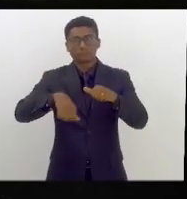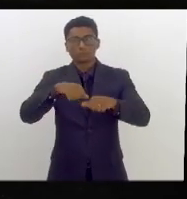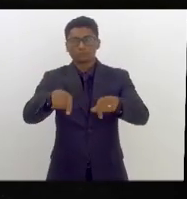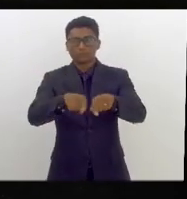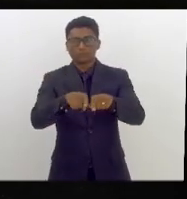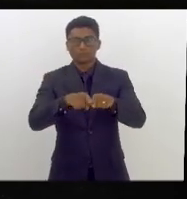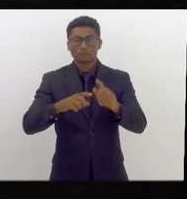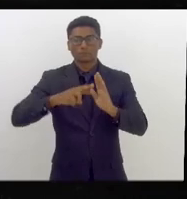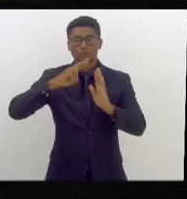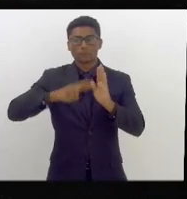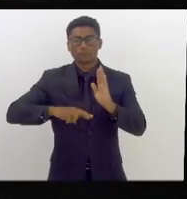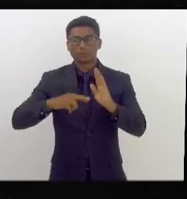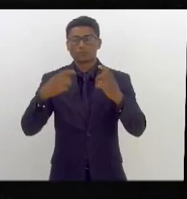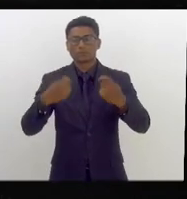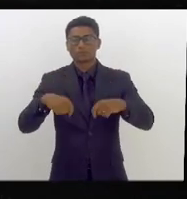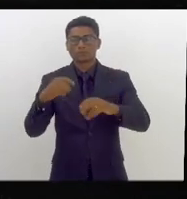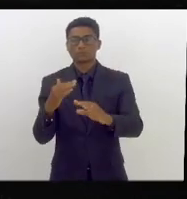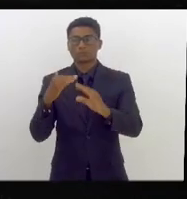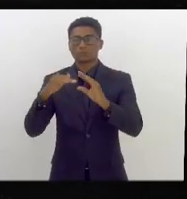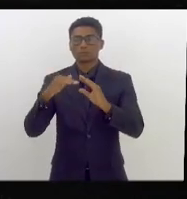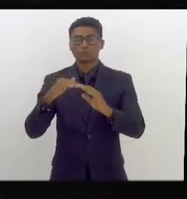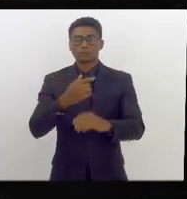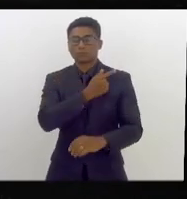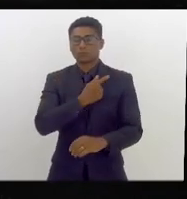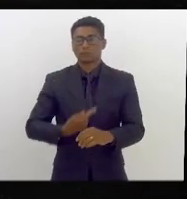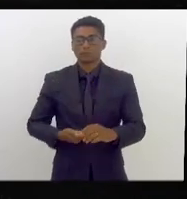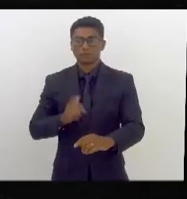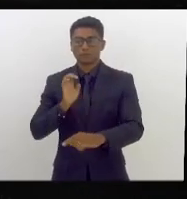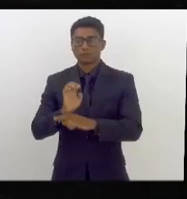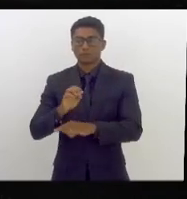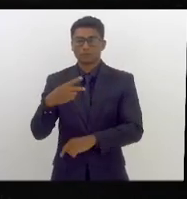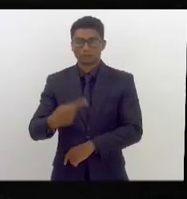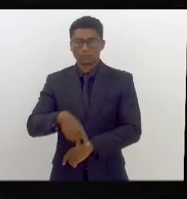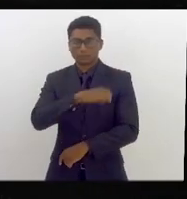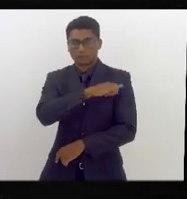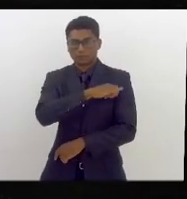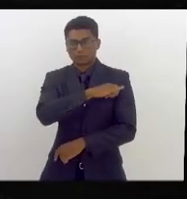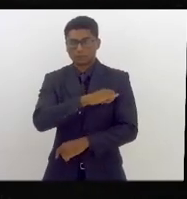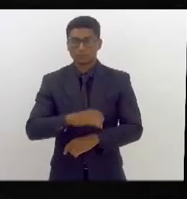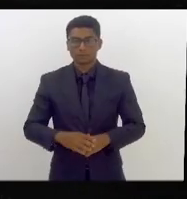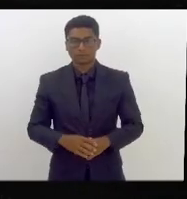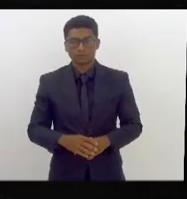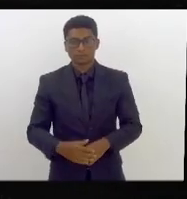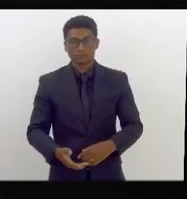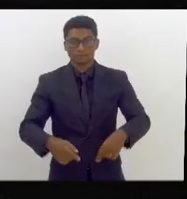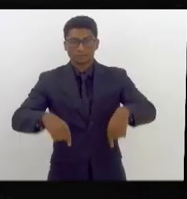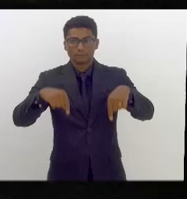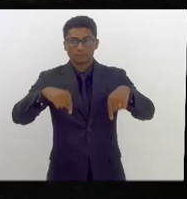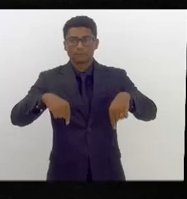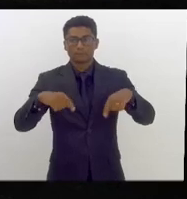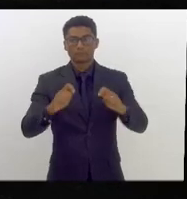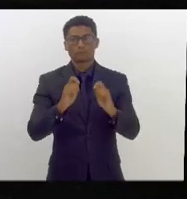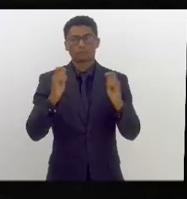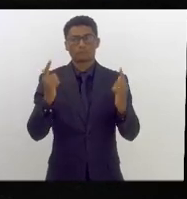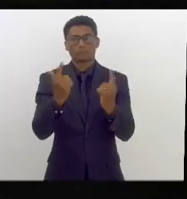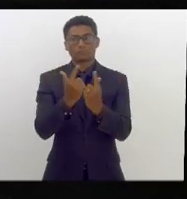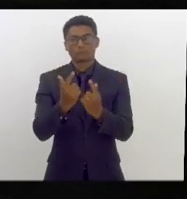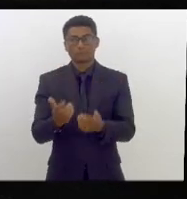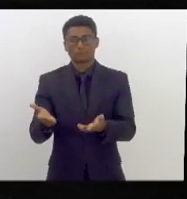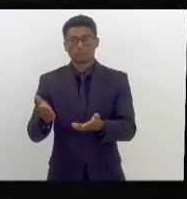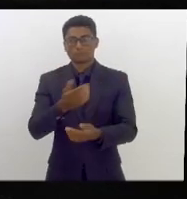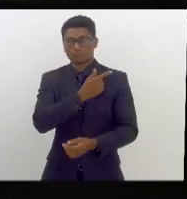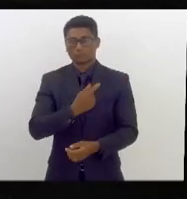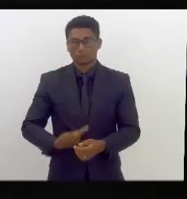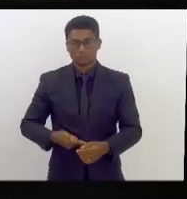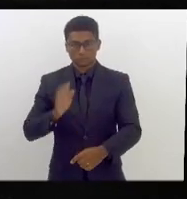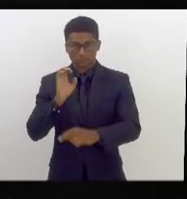encaminhado ao governo do Estado do Rio de Janeiro. Acho que foi um gesto que a Assembleia Assembleia Legislativa passa ao Governo do Estado